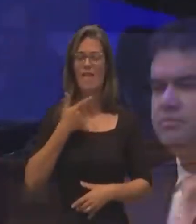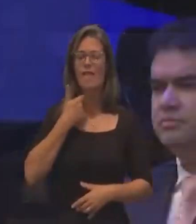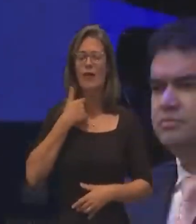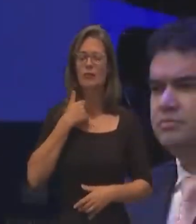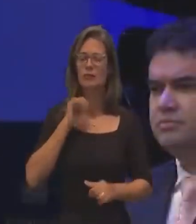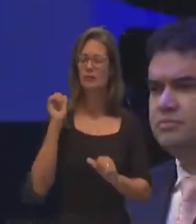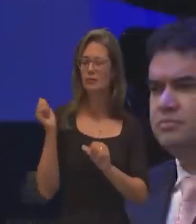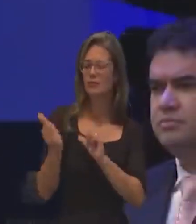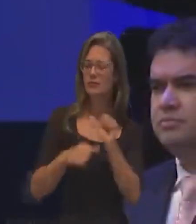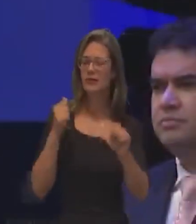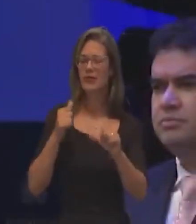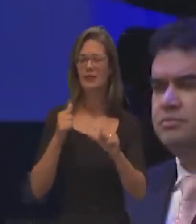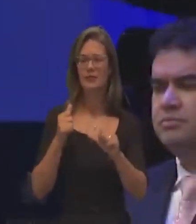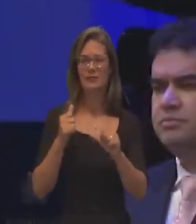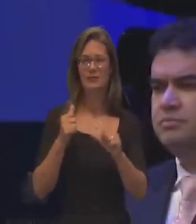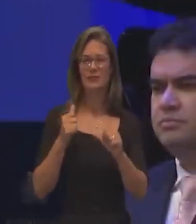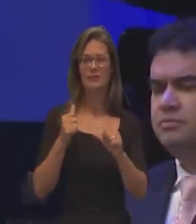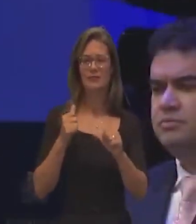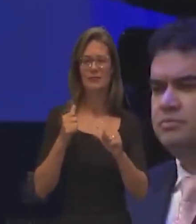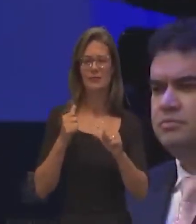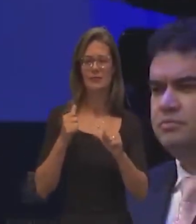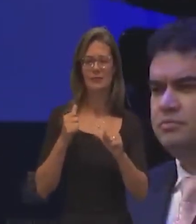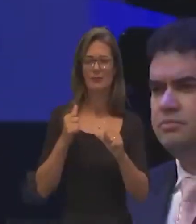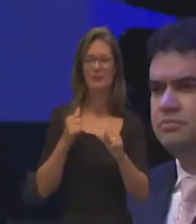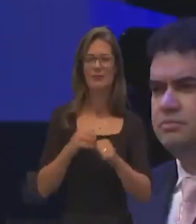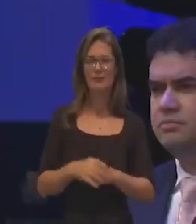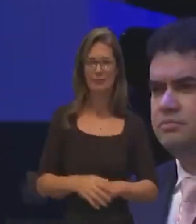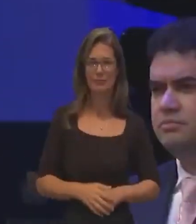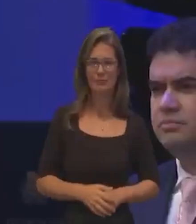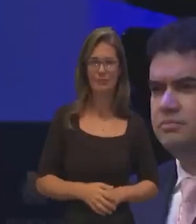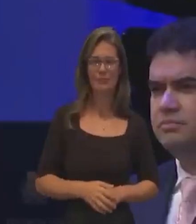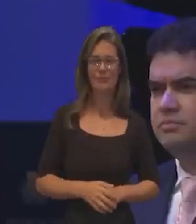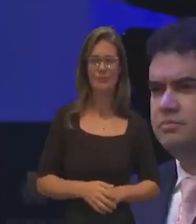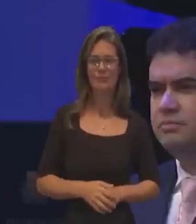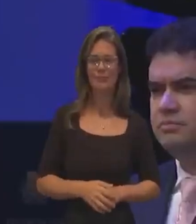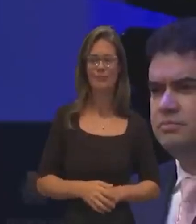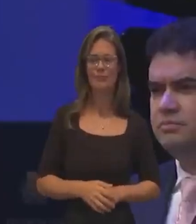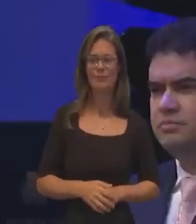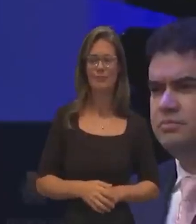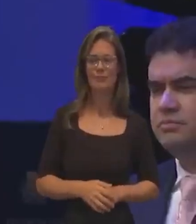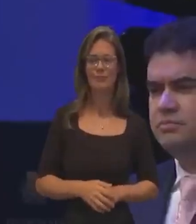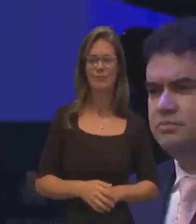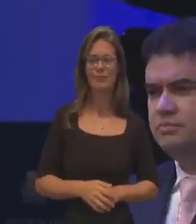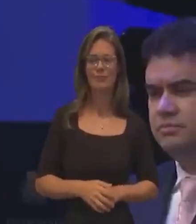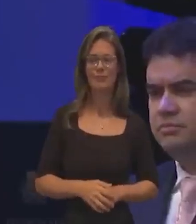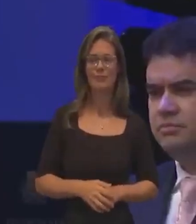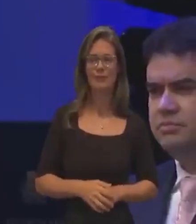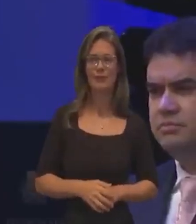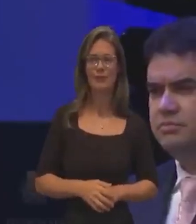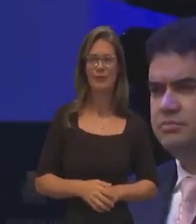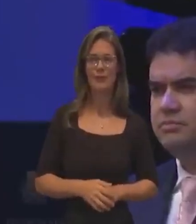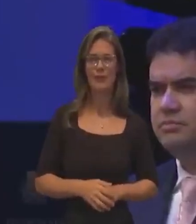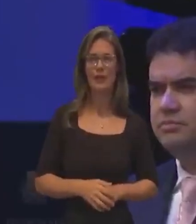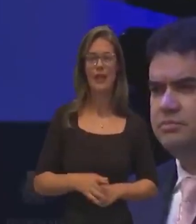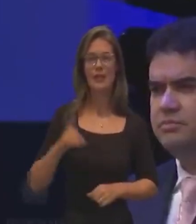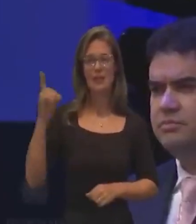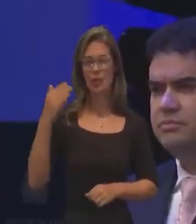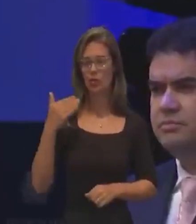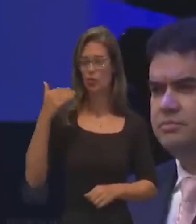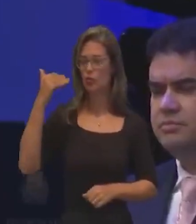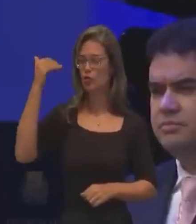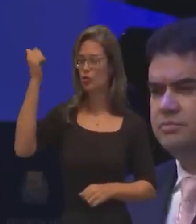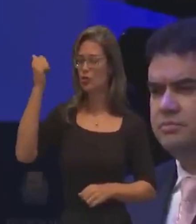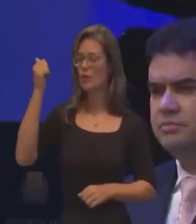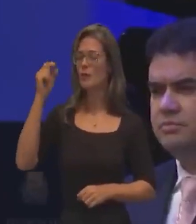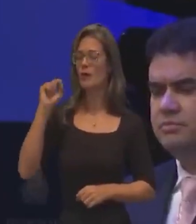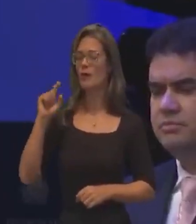de que o nosso gemido nos aponta para a nossa mortalidade, mas o Senhor nos convida para a imortalidade, e em breve tudo isso